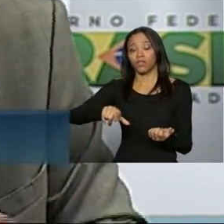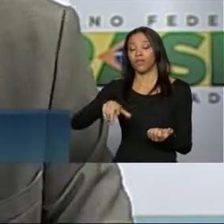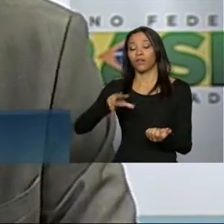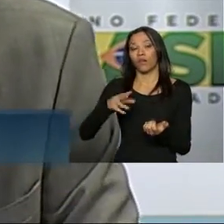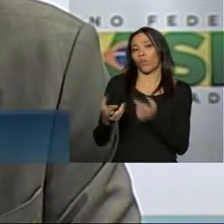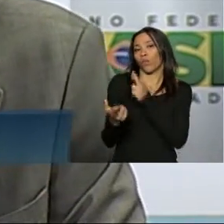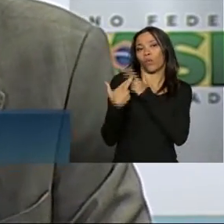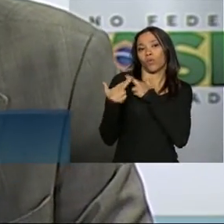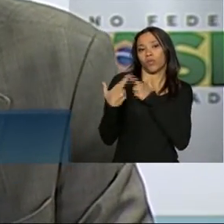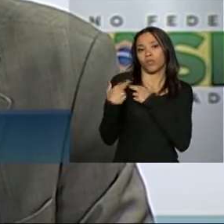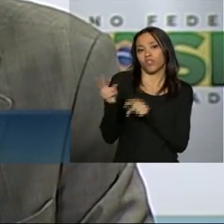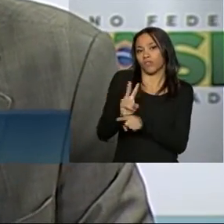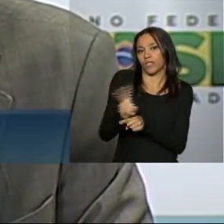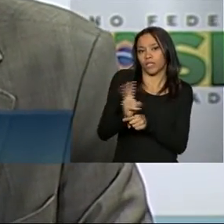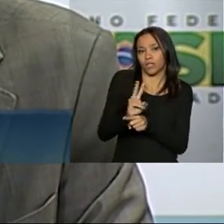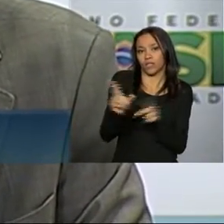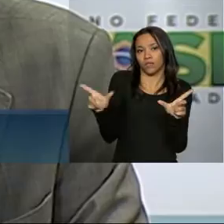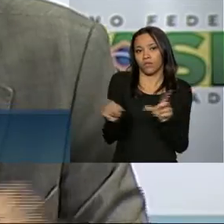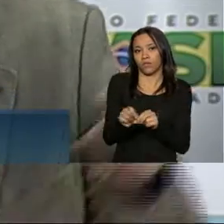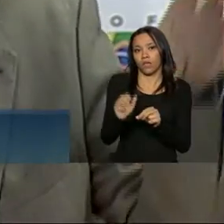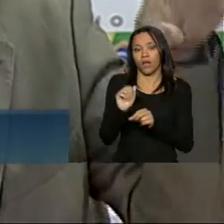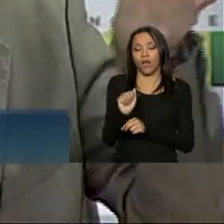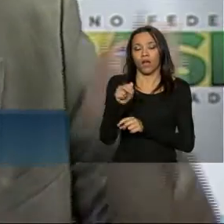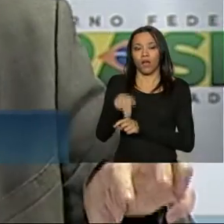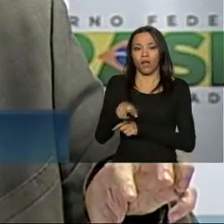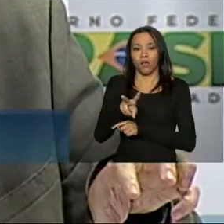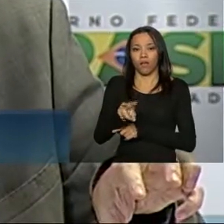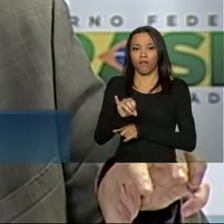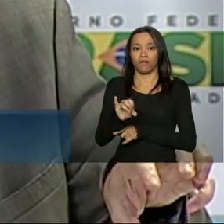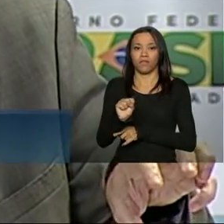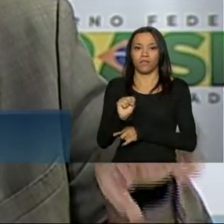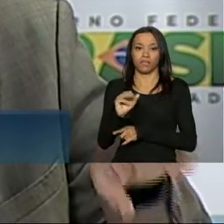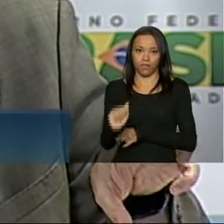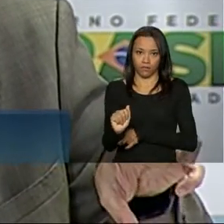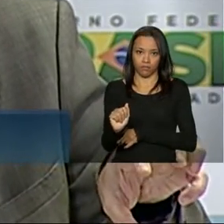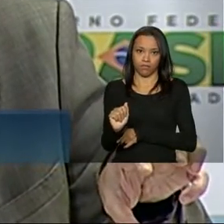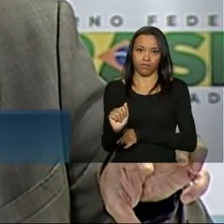breve, a Anvisa vai estar mostrando a sua pesquisa de análise